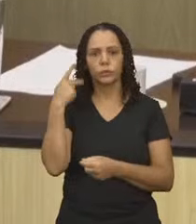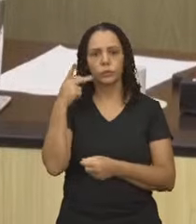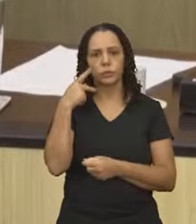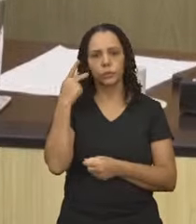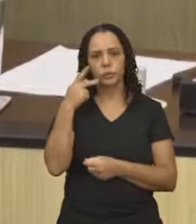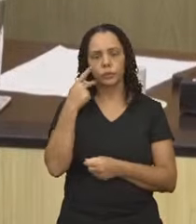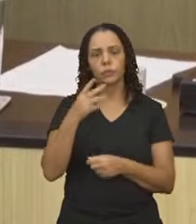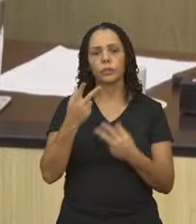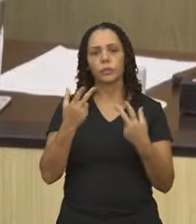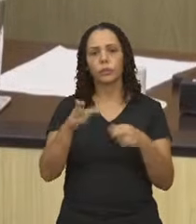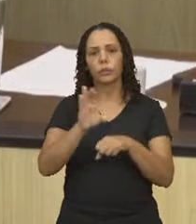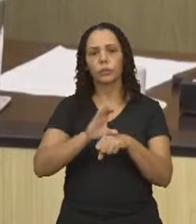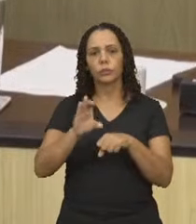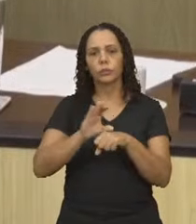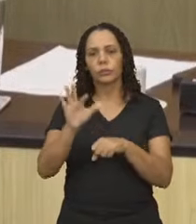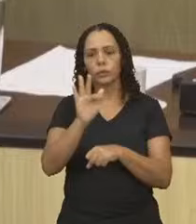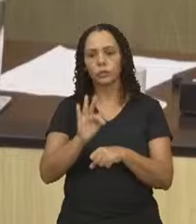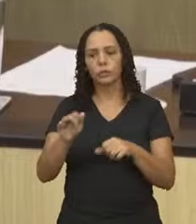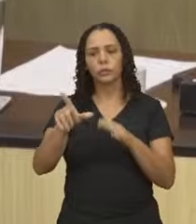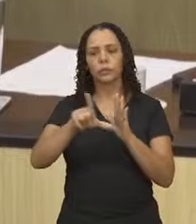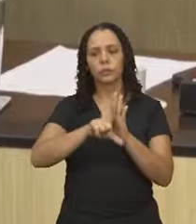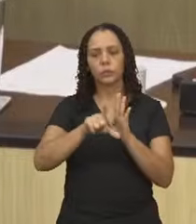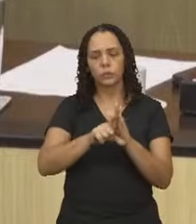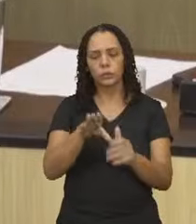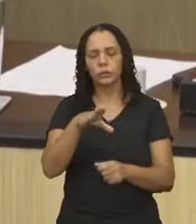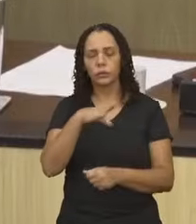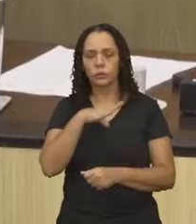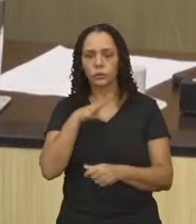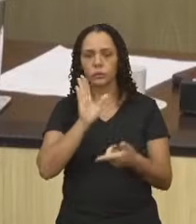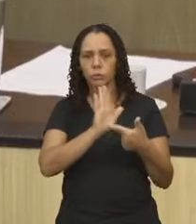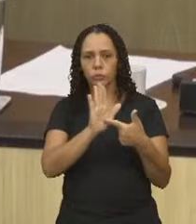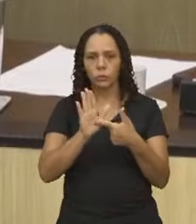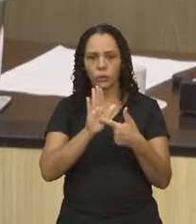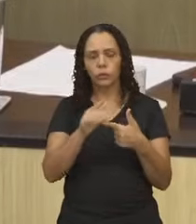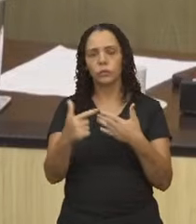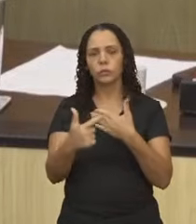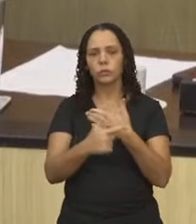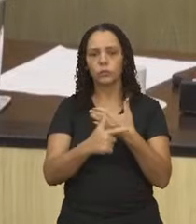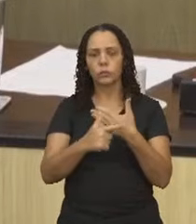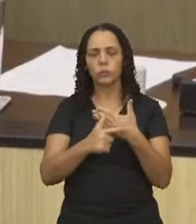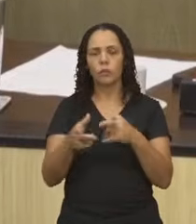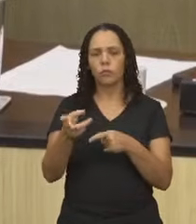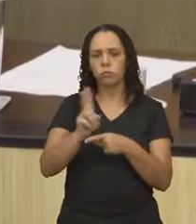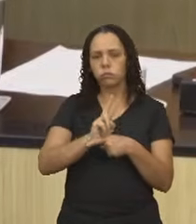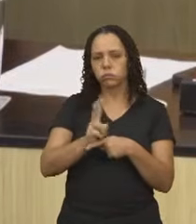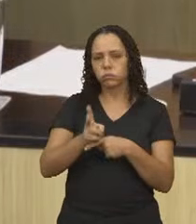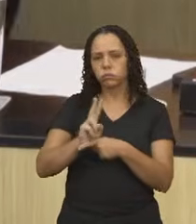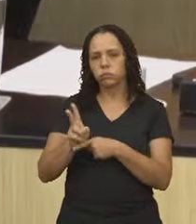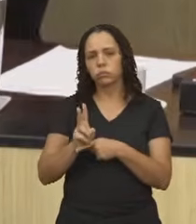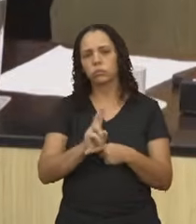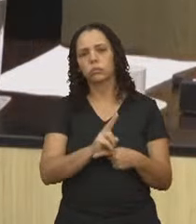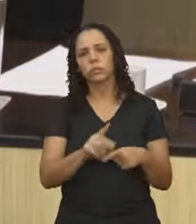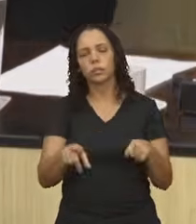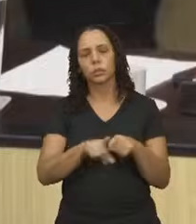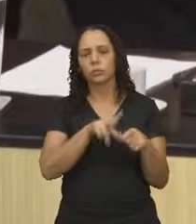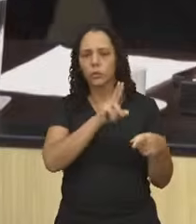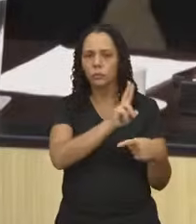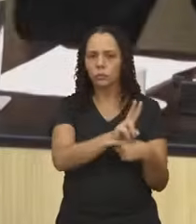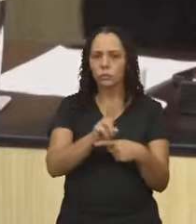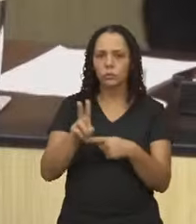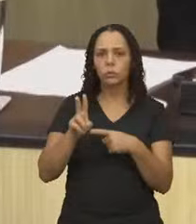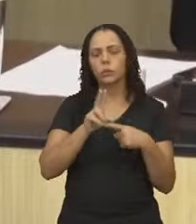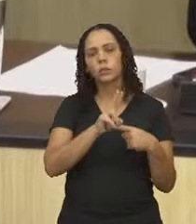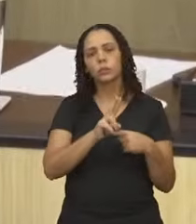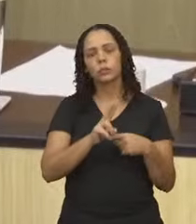da Constituição Federal e da Lei Orgânica Municipal, exercer a função fiscalizadora e zelar pelo